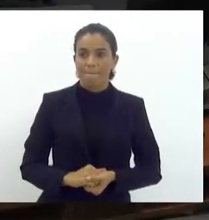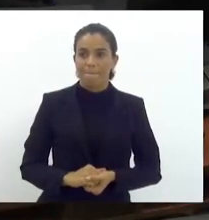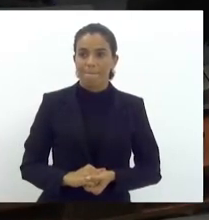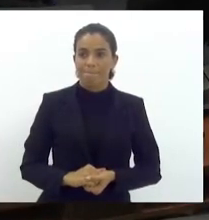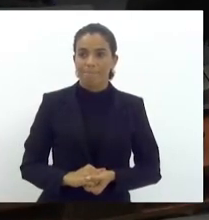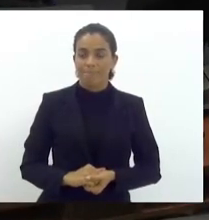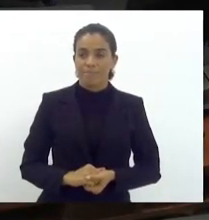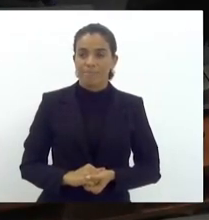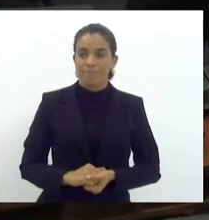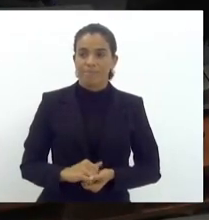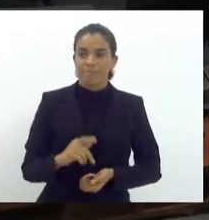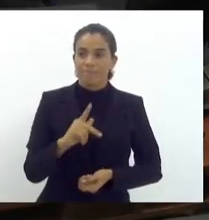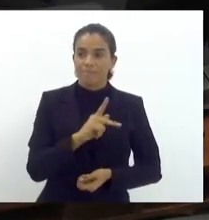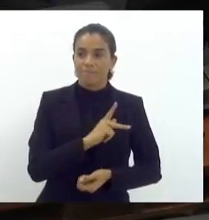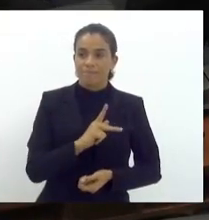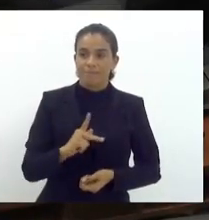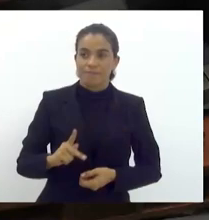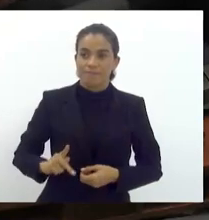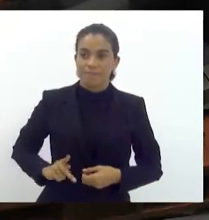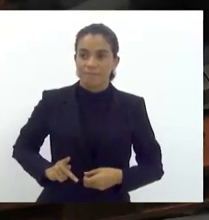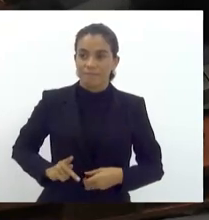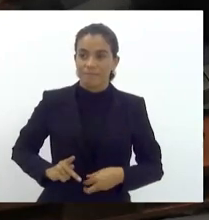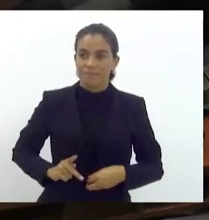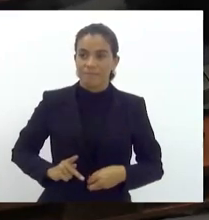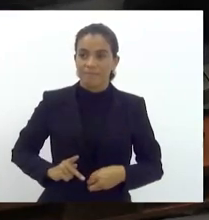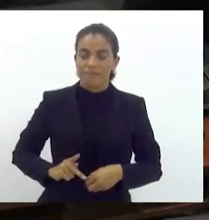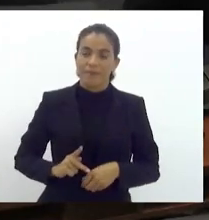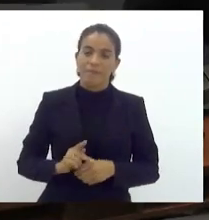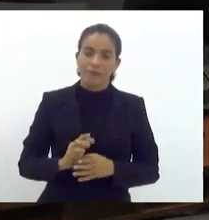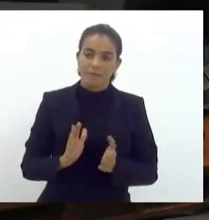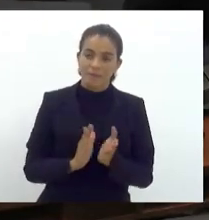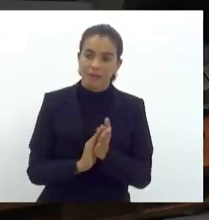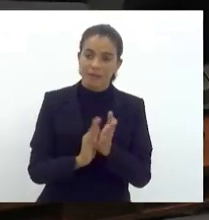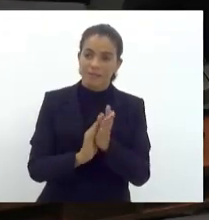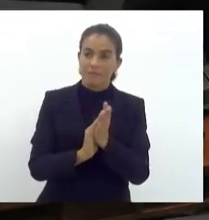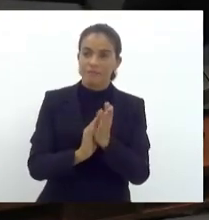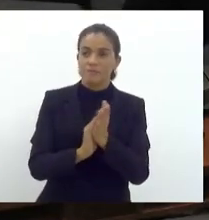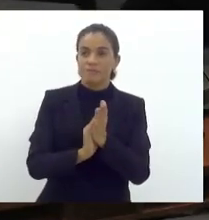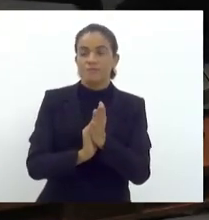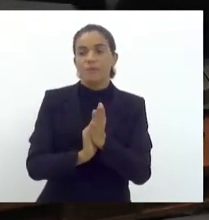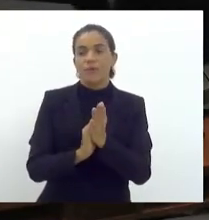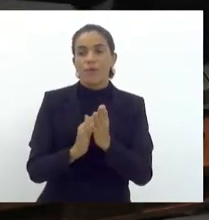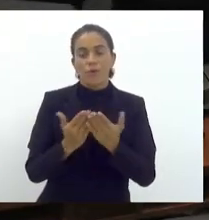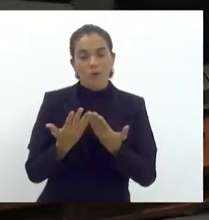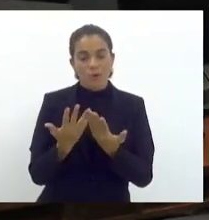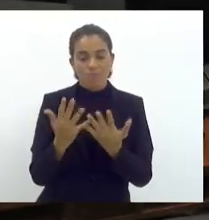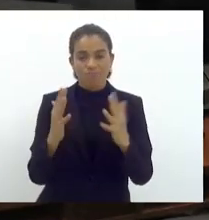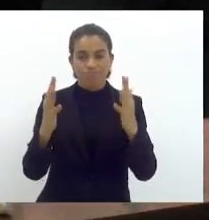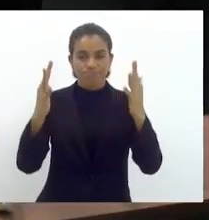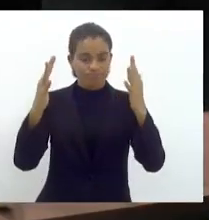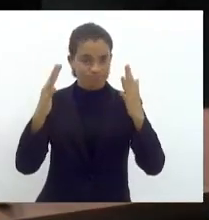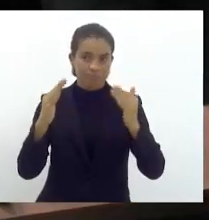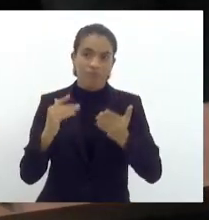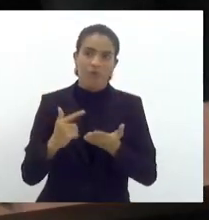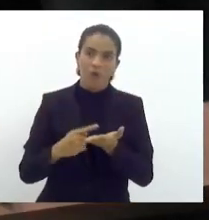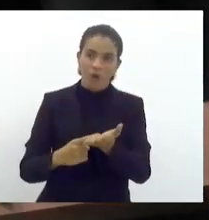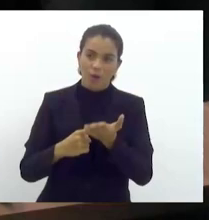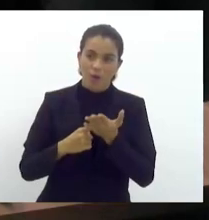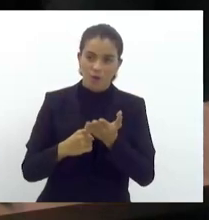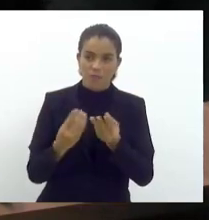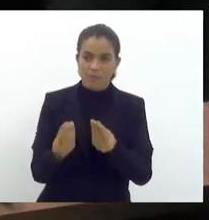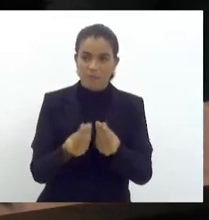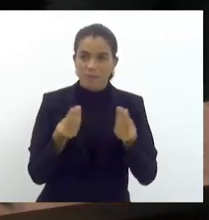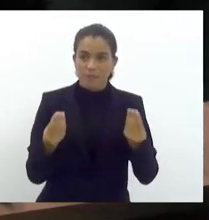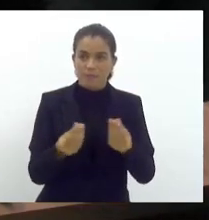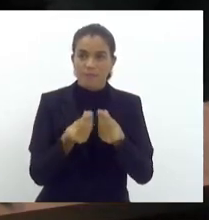Presidente só parabenizar a condição de vossa excelência parabenizar O brilhantismo que foi tratado esse acordo a sensibilidade do